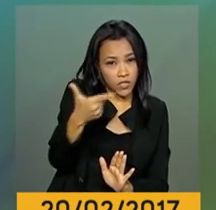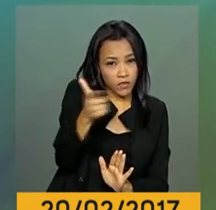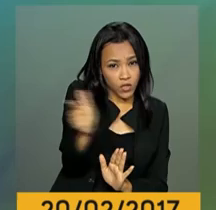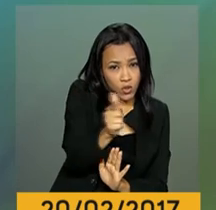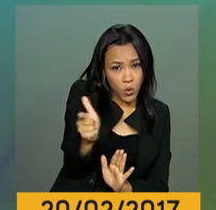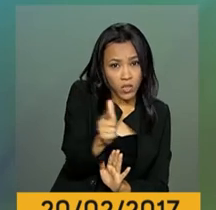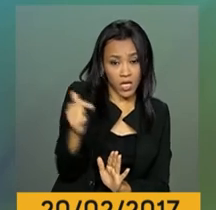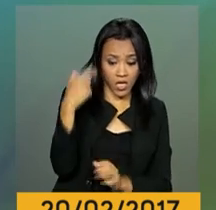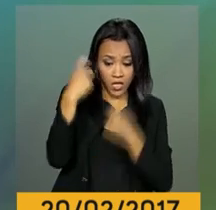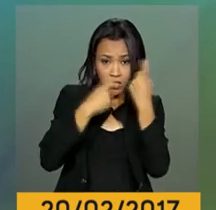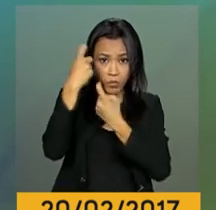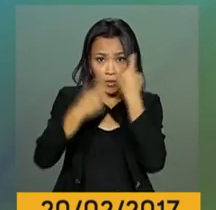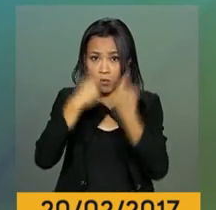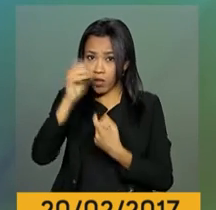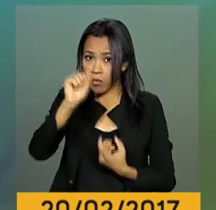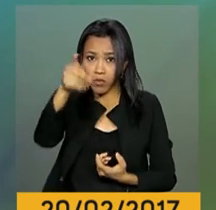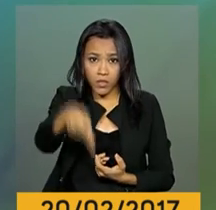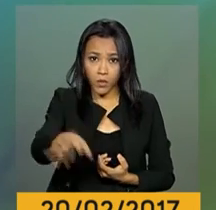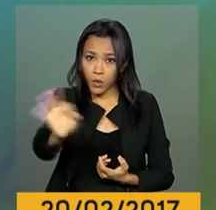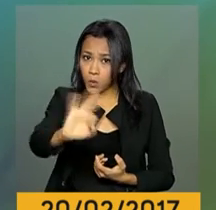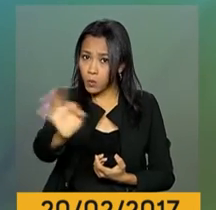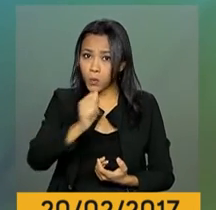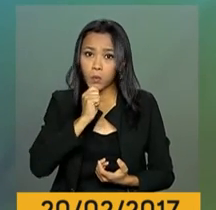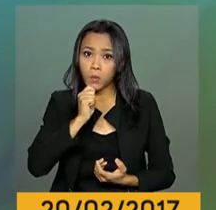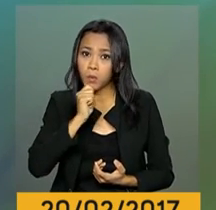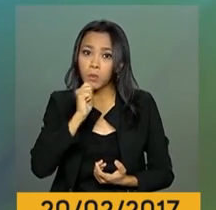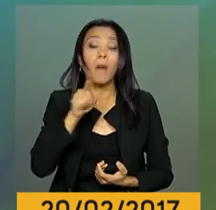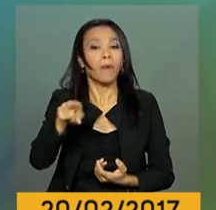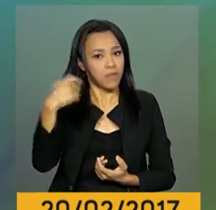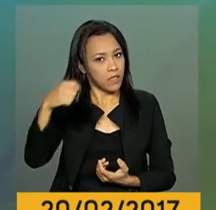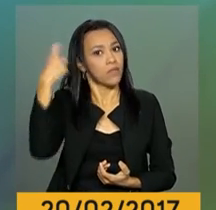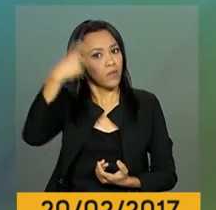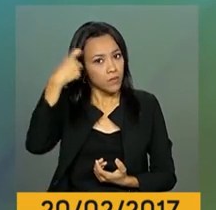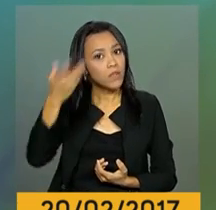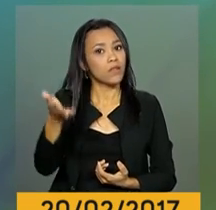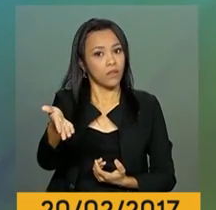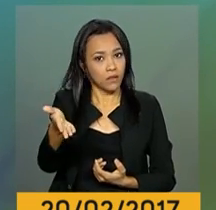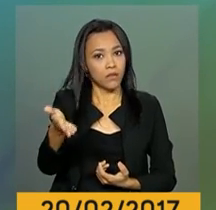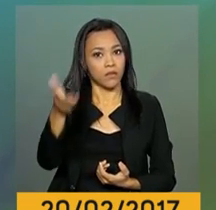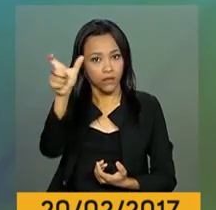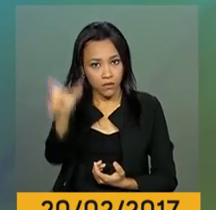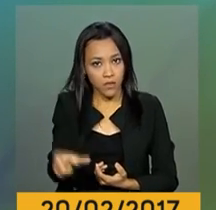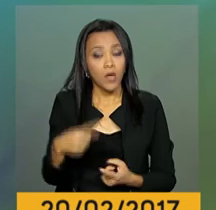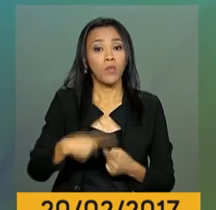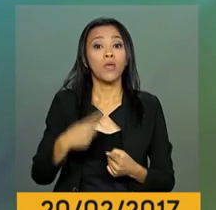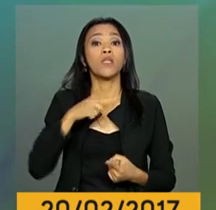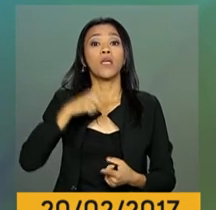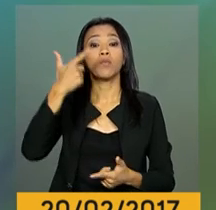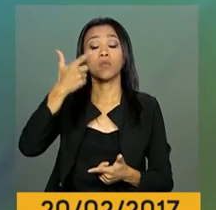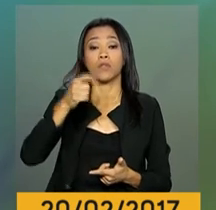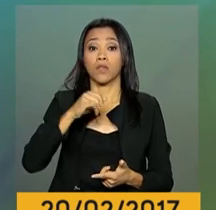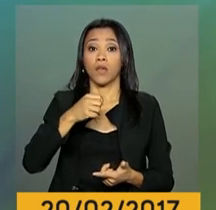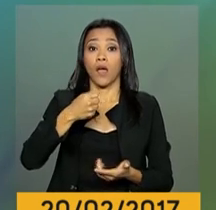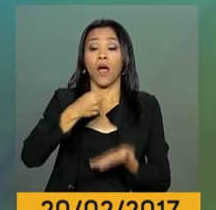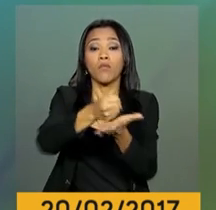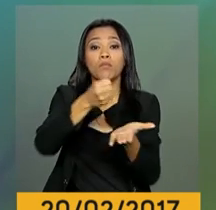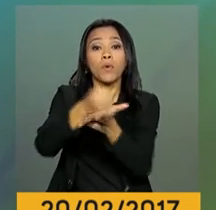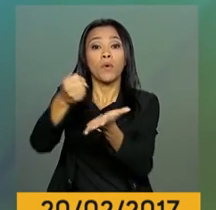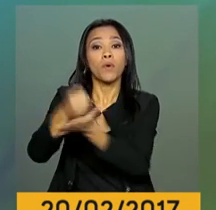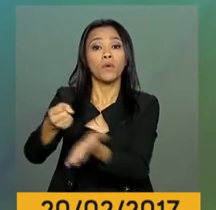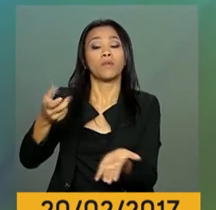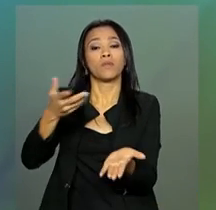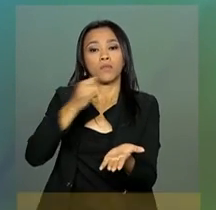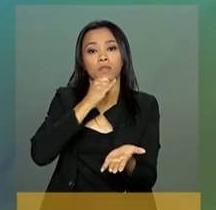está se importando com a aposentadoria que vem lá para frente. Mas ele tem que se importar pelo seguinte, porque nós temos programas assistenciais hoje,